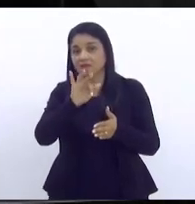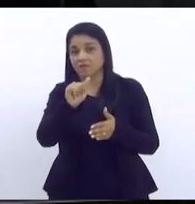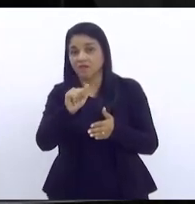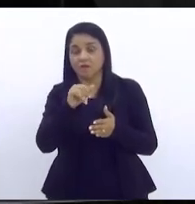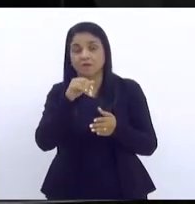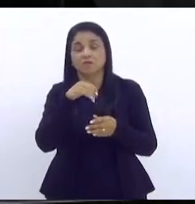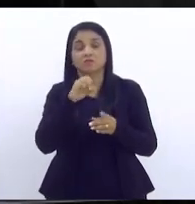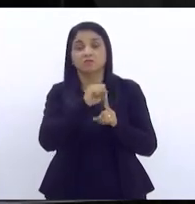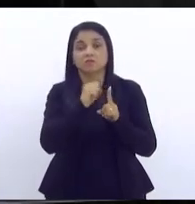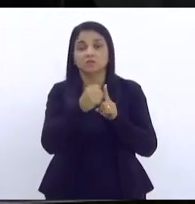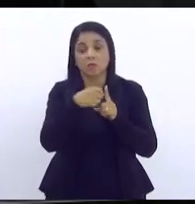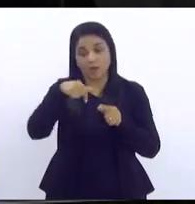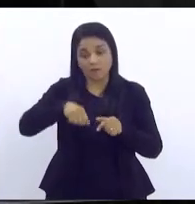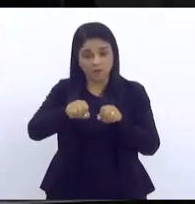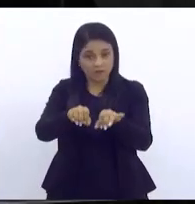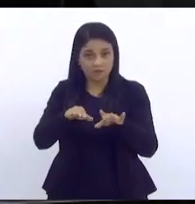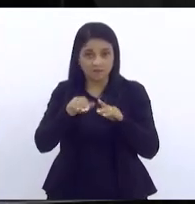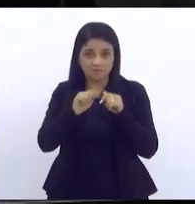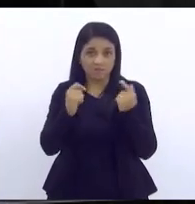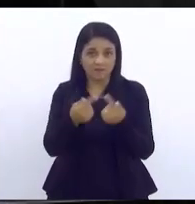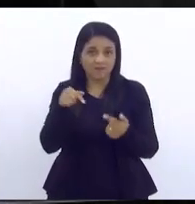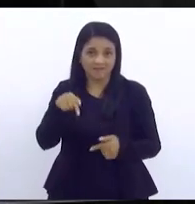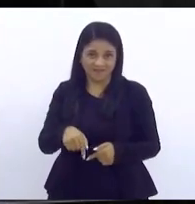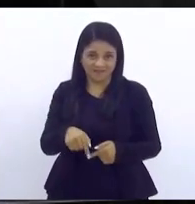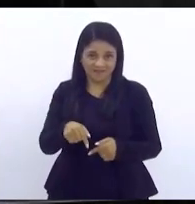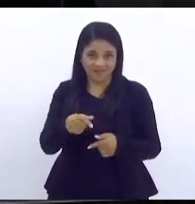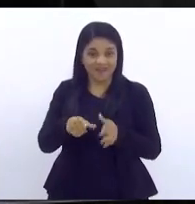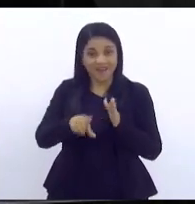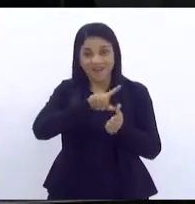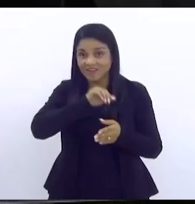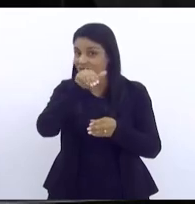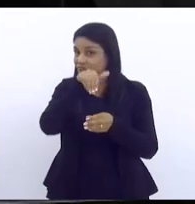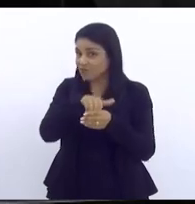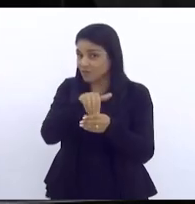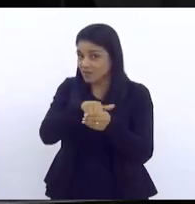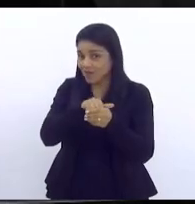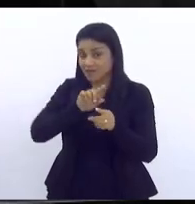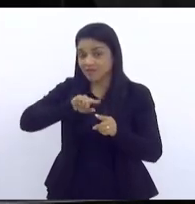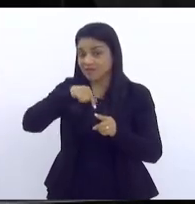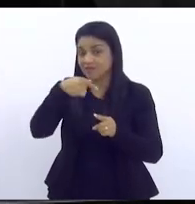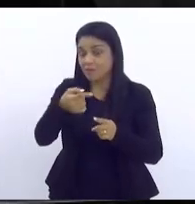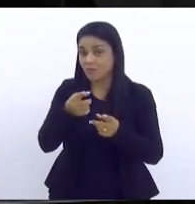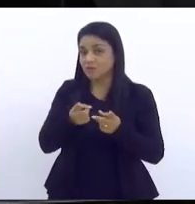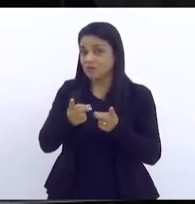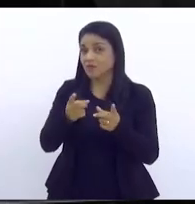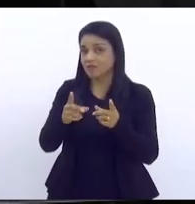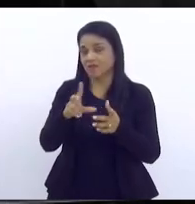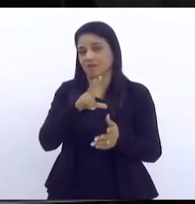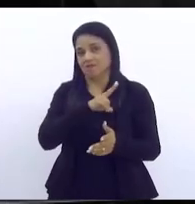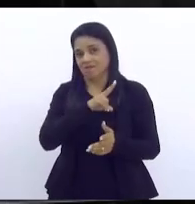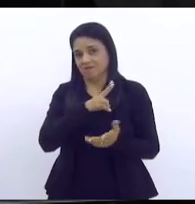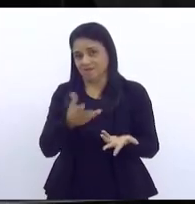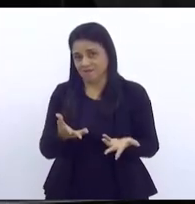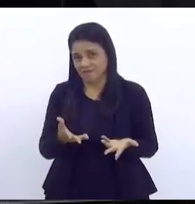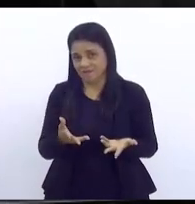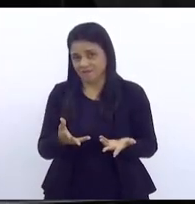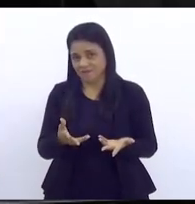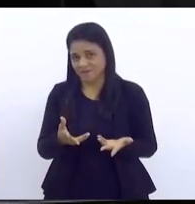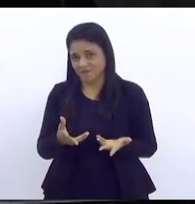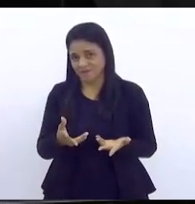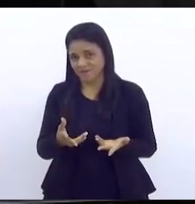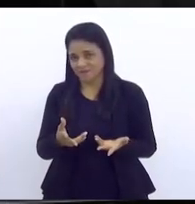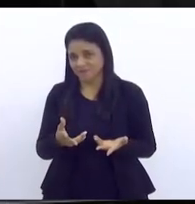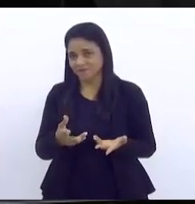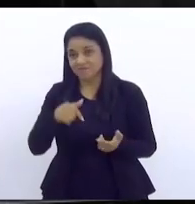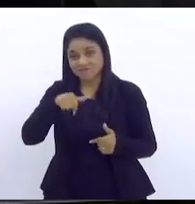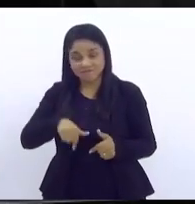Assembleia Legislativa do Estado antes de privatizar e não só isso no município do Rio de Janeiro aqui no Rio